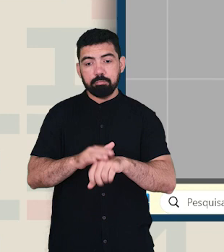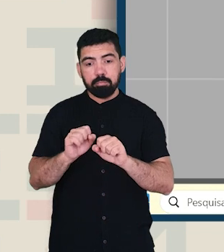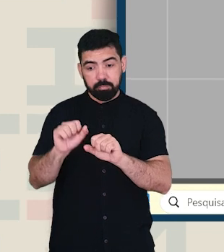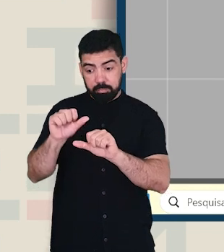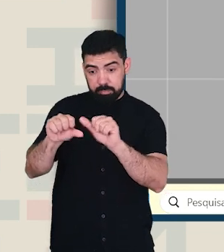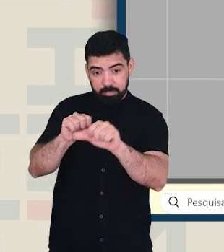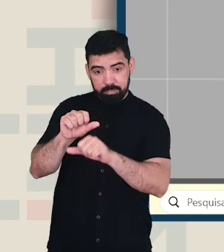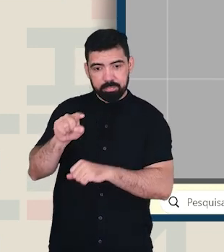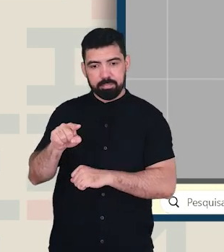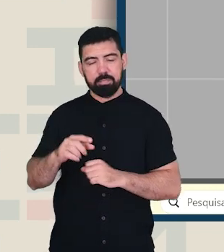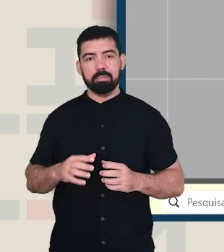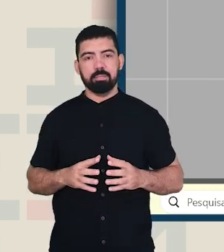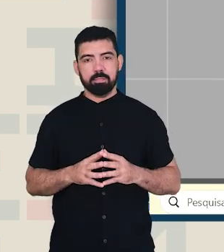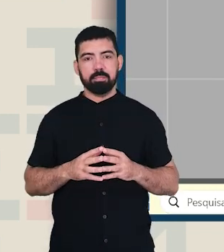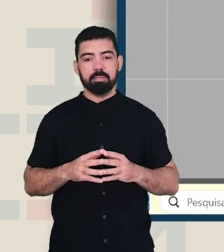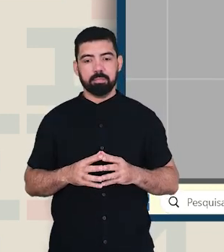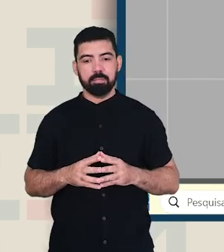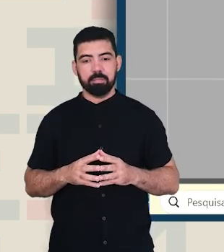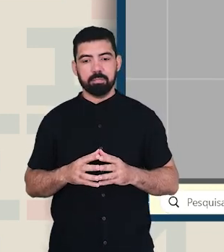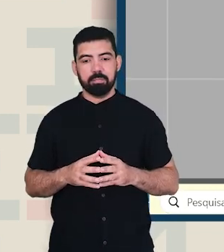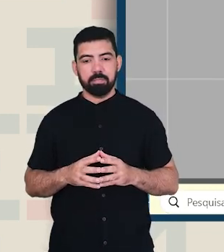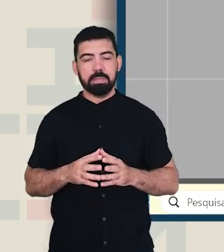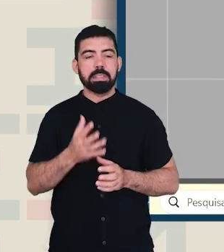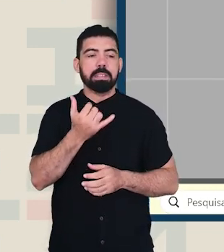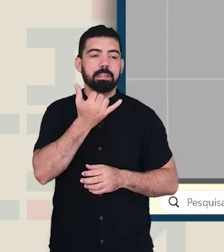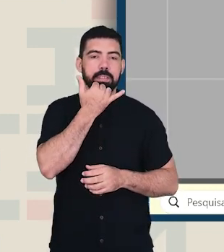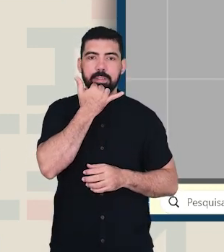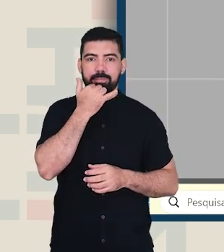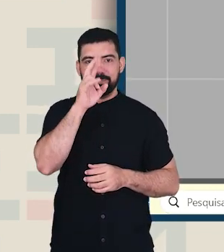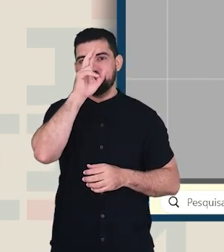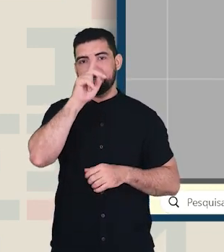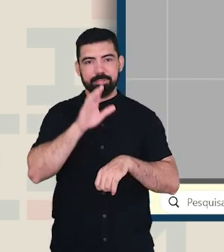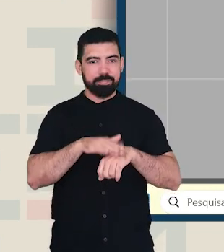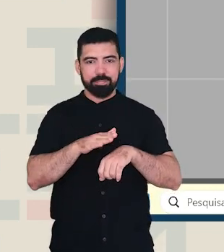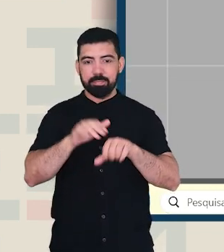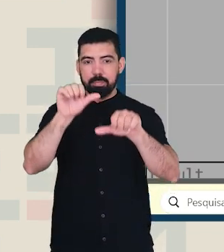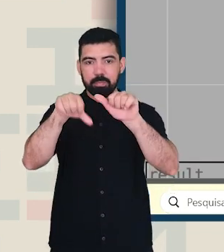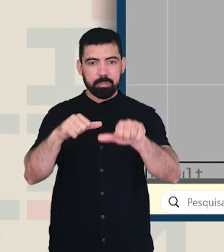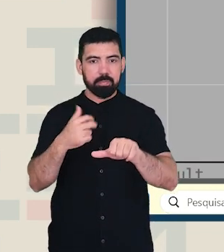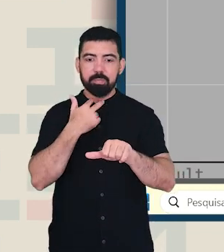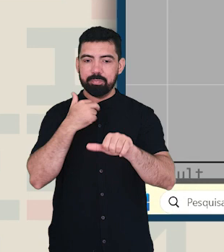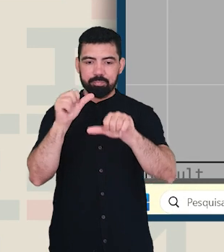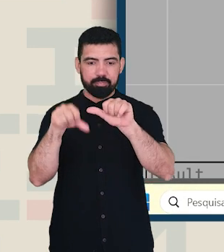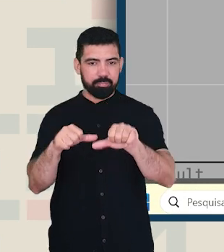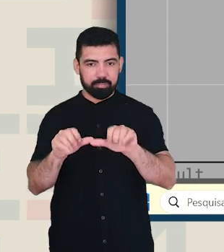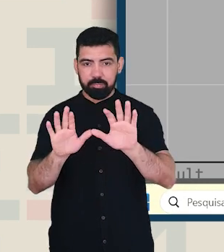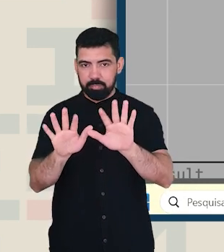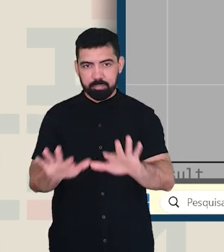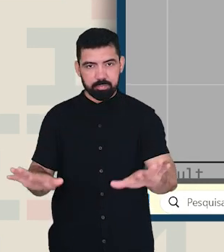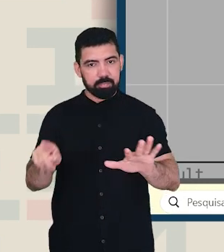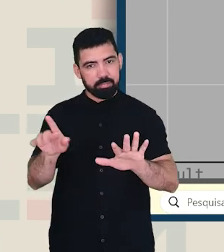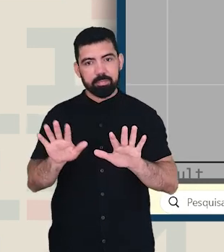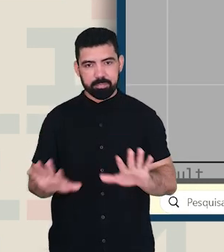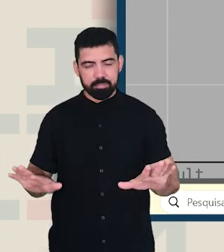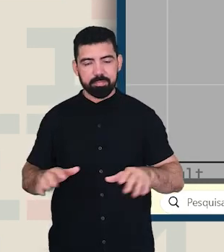modificar aqui. Nesse não posso modificar. Ok, basicamente é isso.